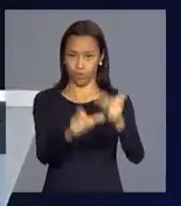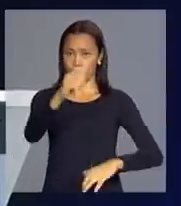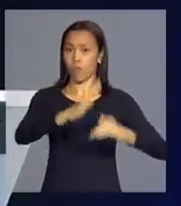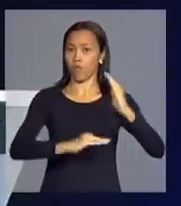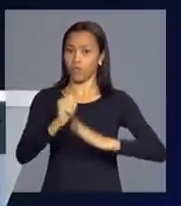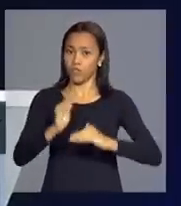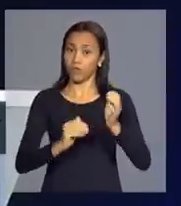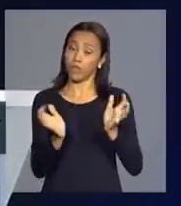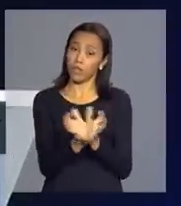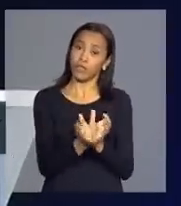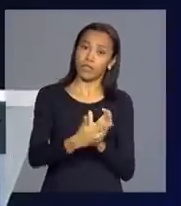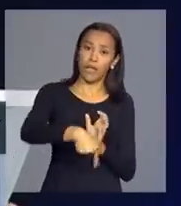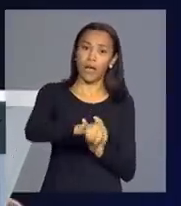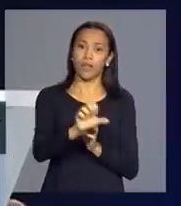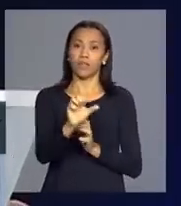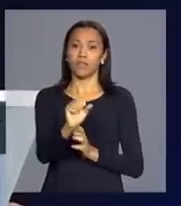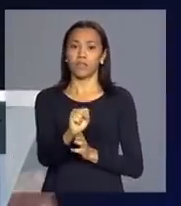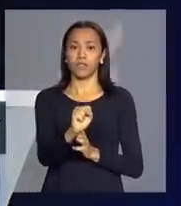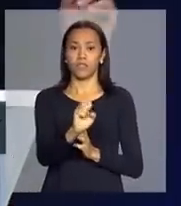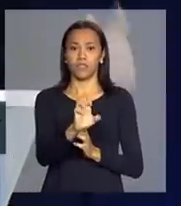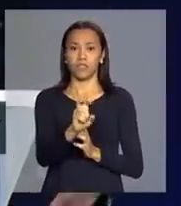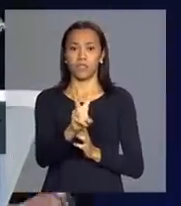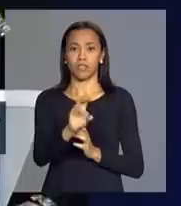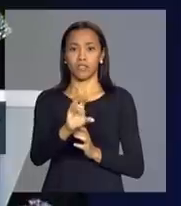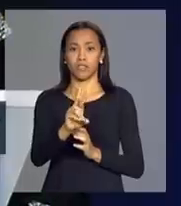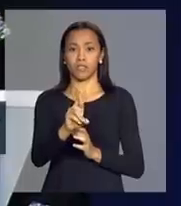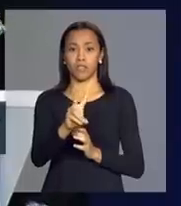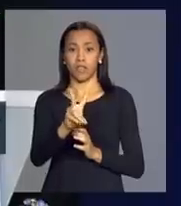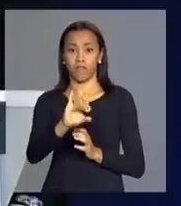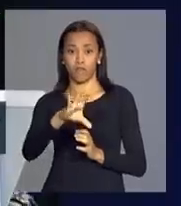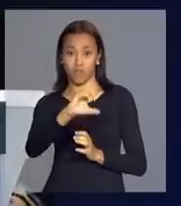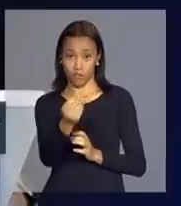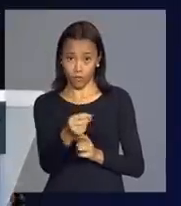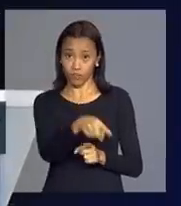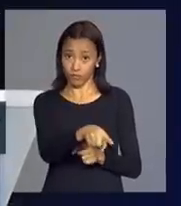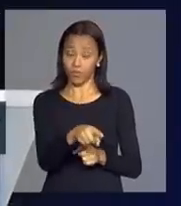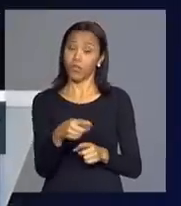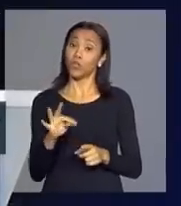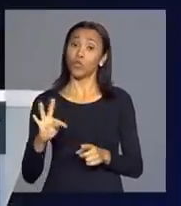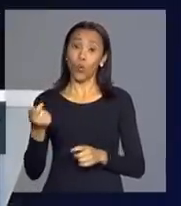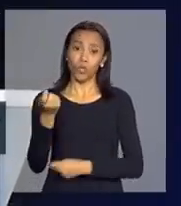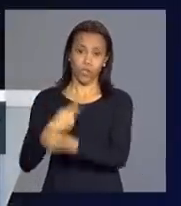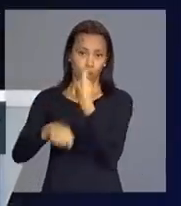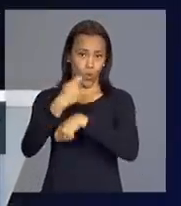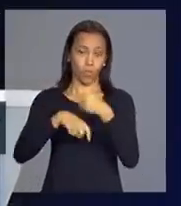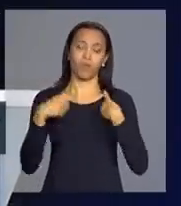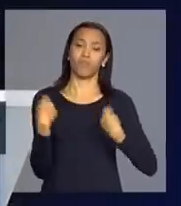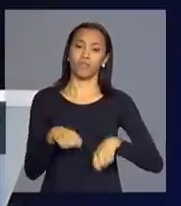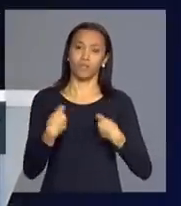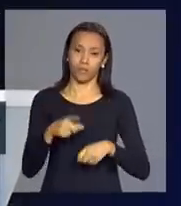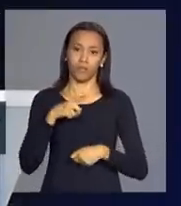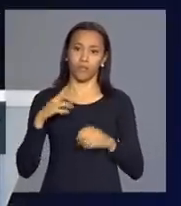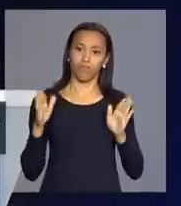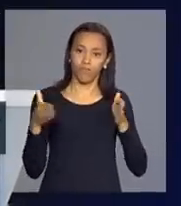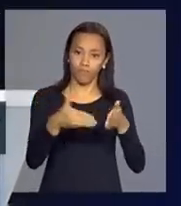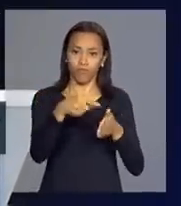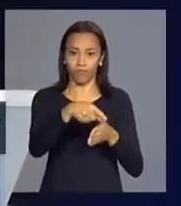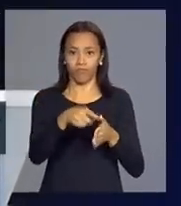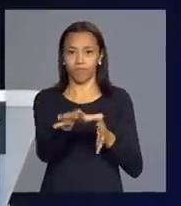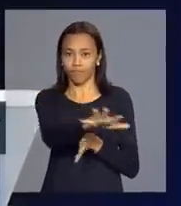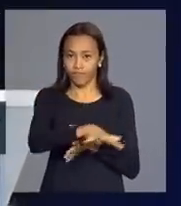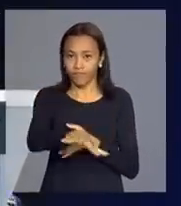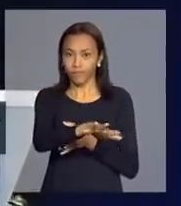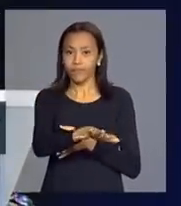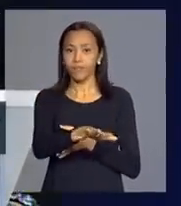na área de serviço, porque todas as economias que desenvolvem têm essa qualificação nos serviços.